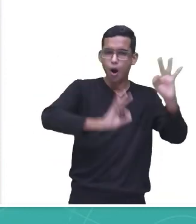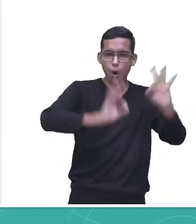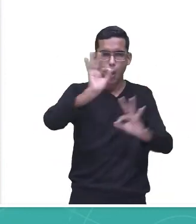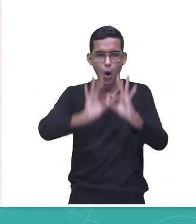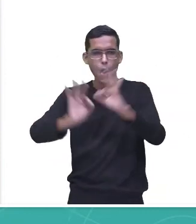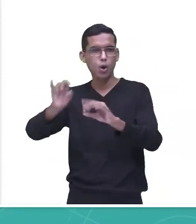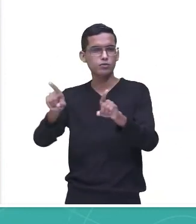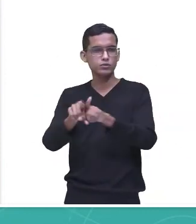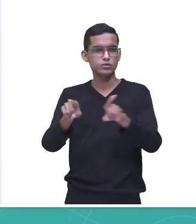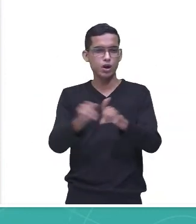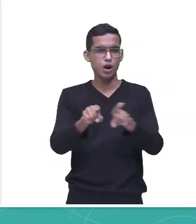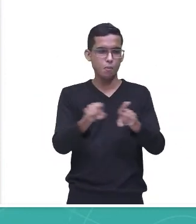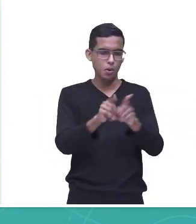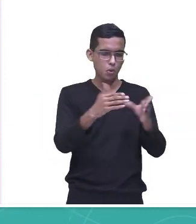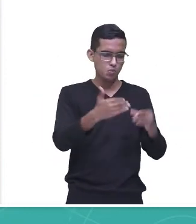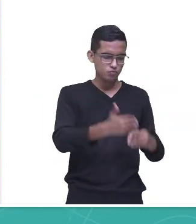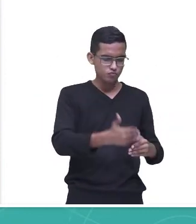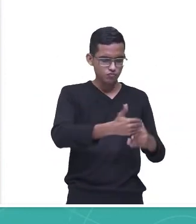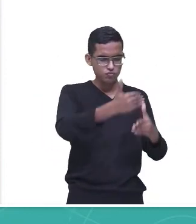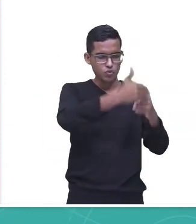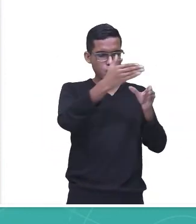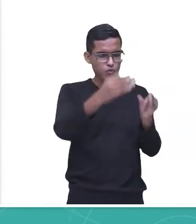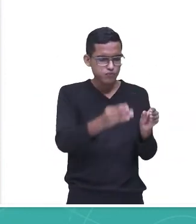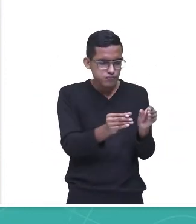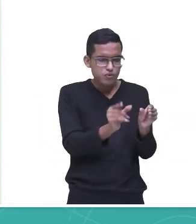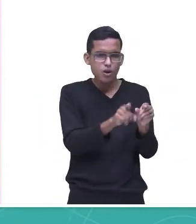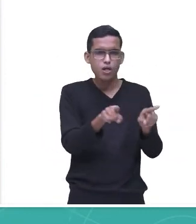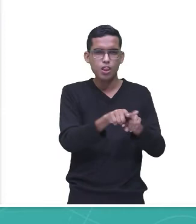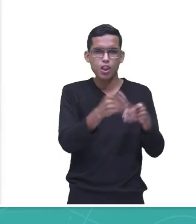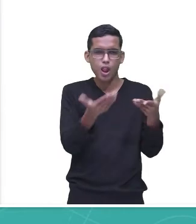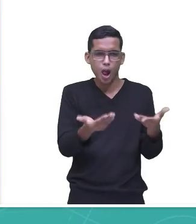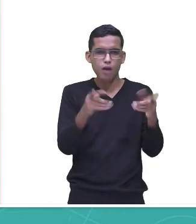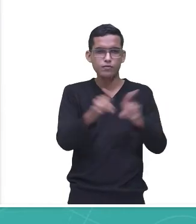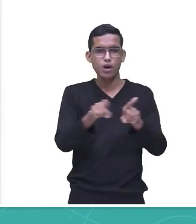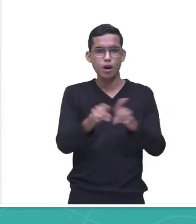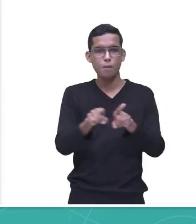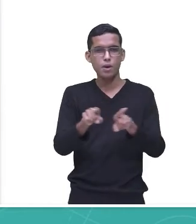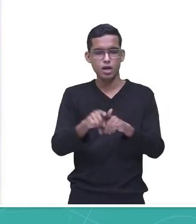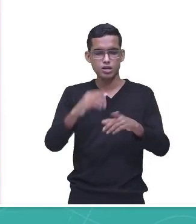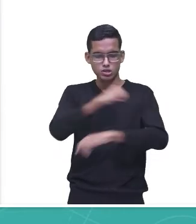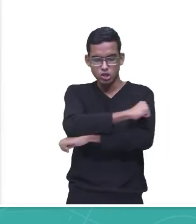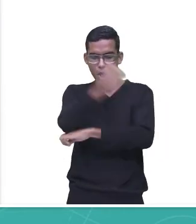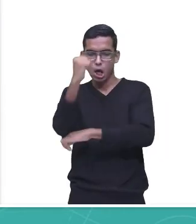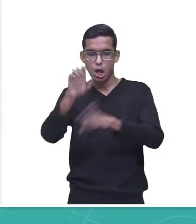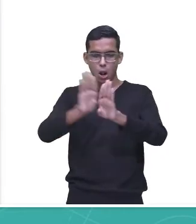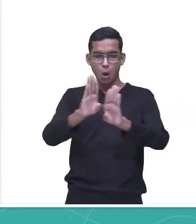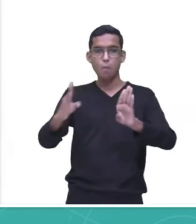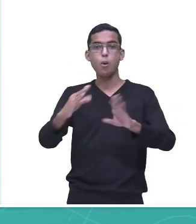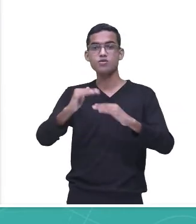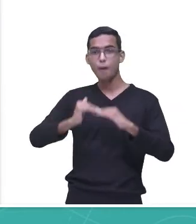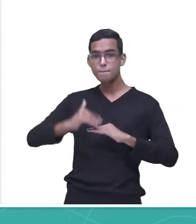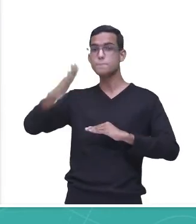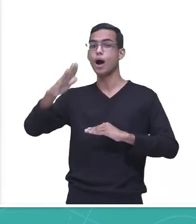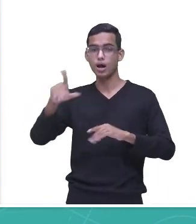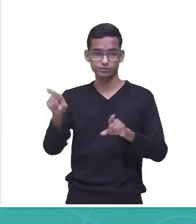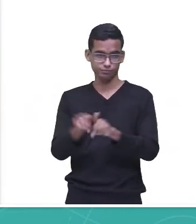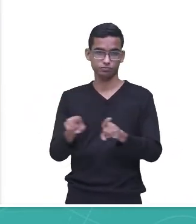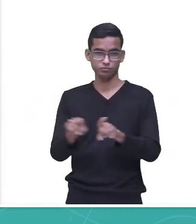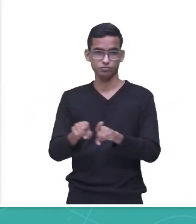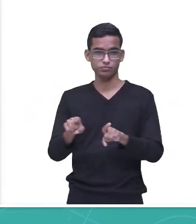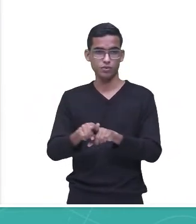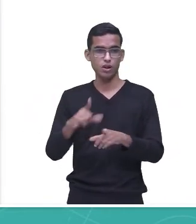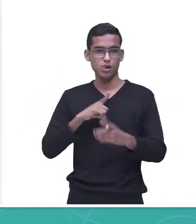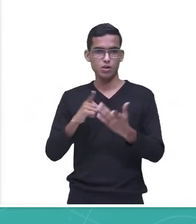leves, maior número de janelas e portas, grande iluminação interior, planta arquitetônica